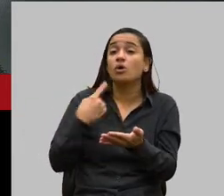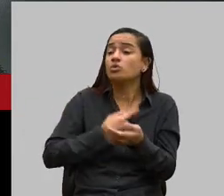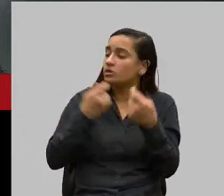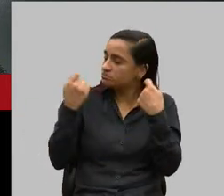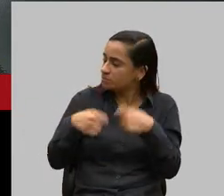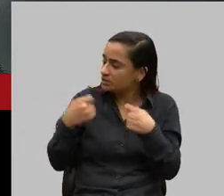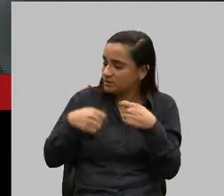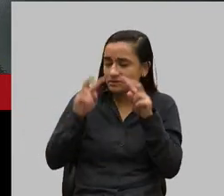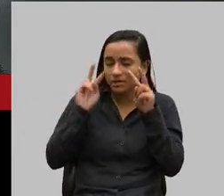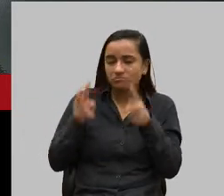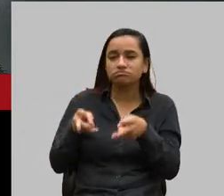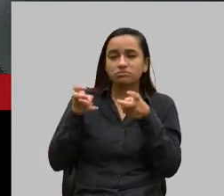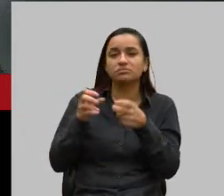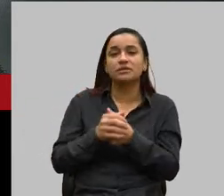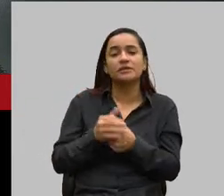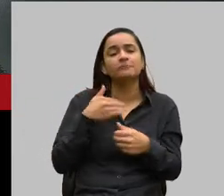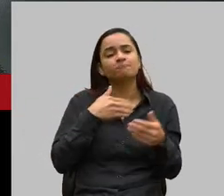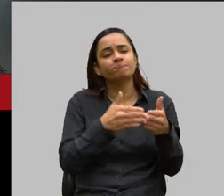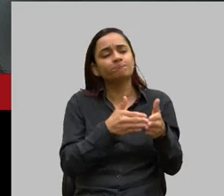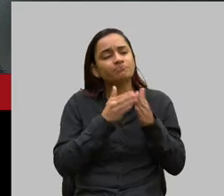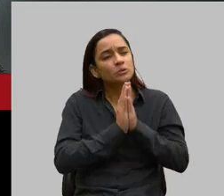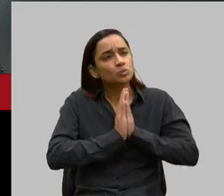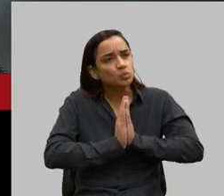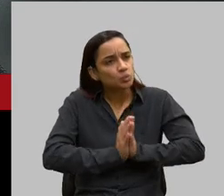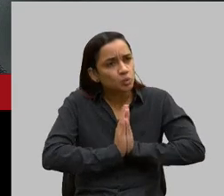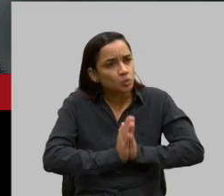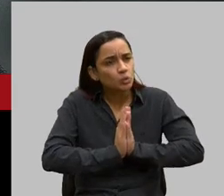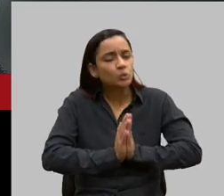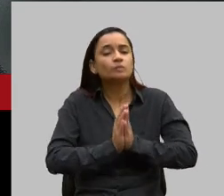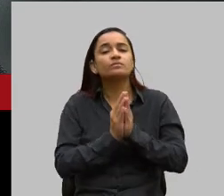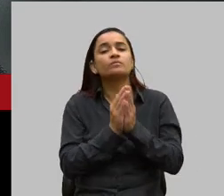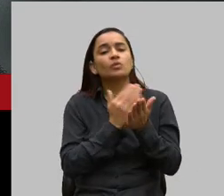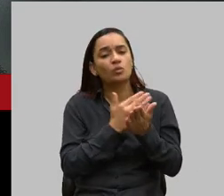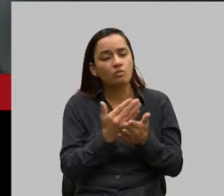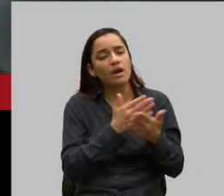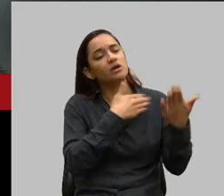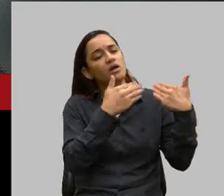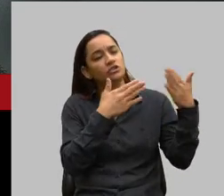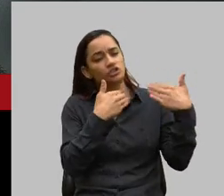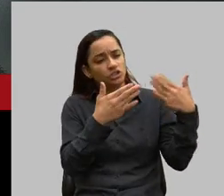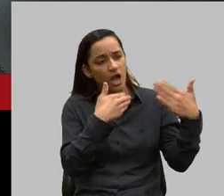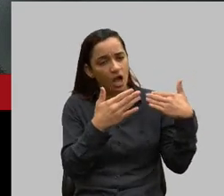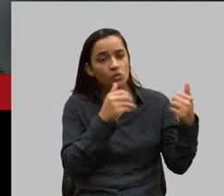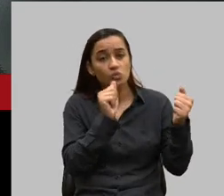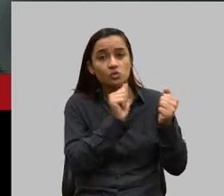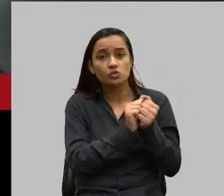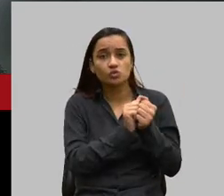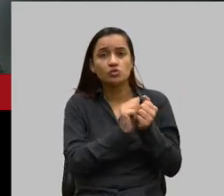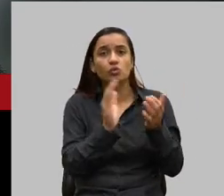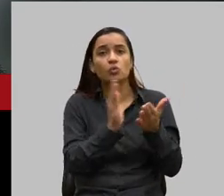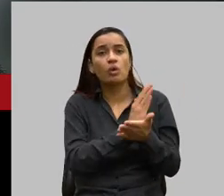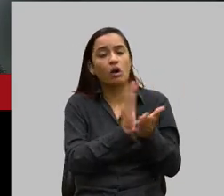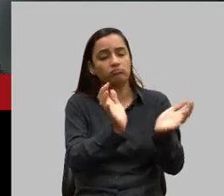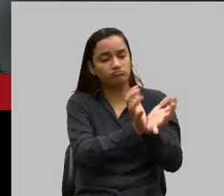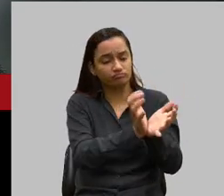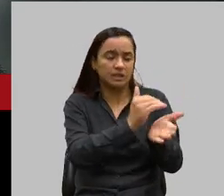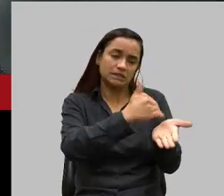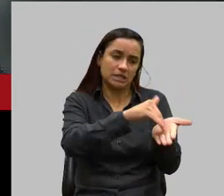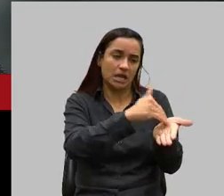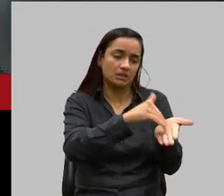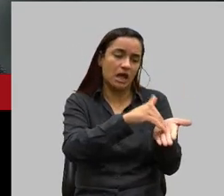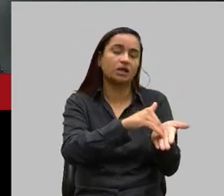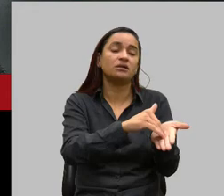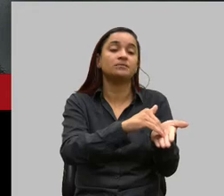olhar eu te peço encarecidamente que abra um diálogo com algum canal da sua secretaria para que eu